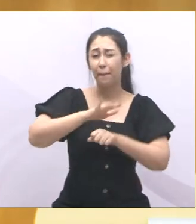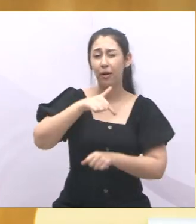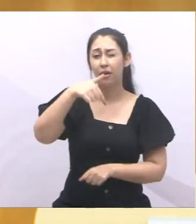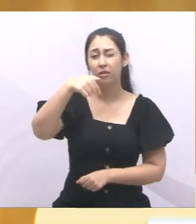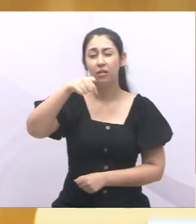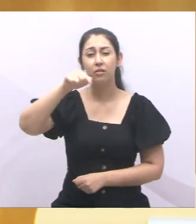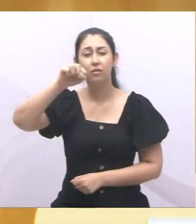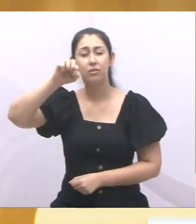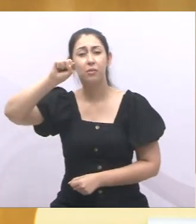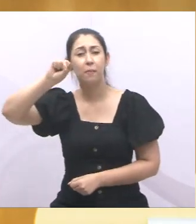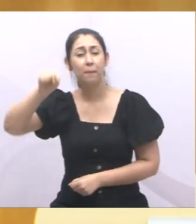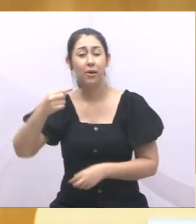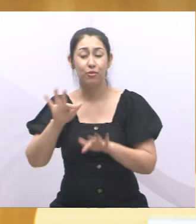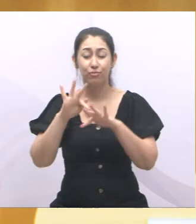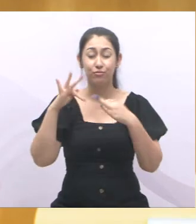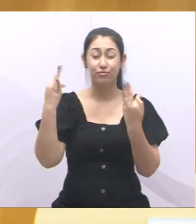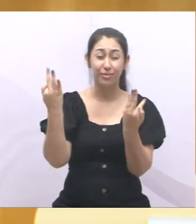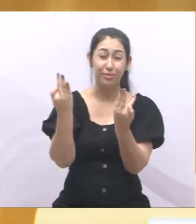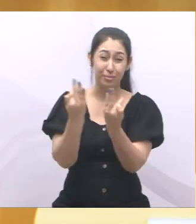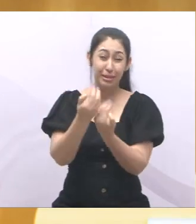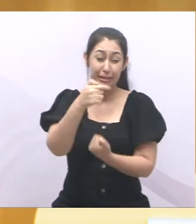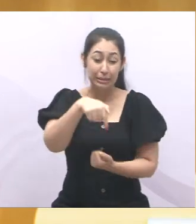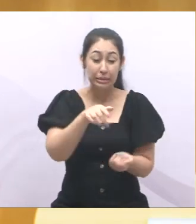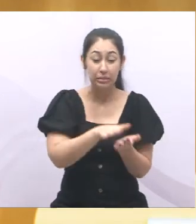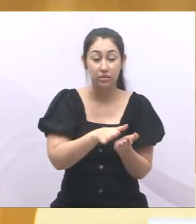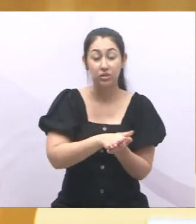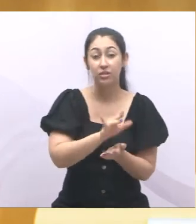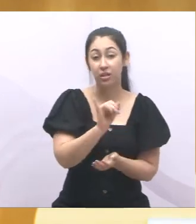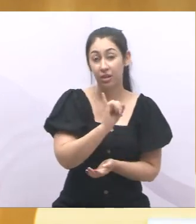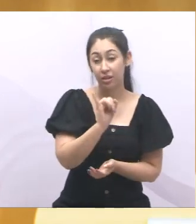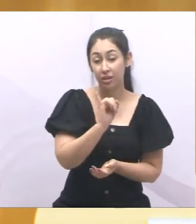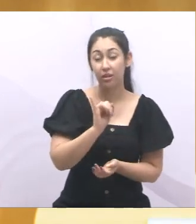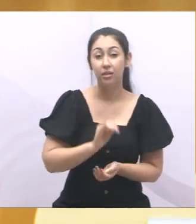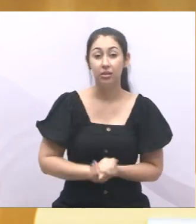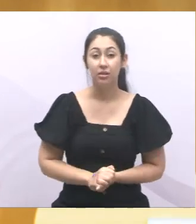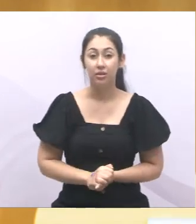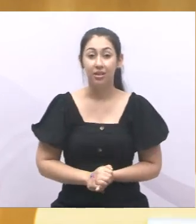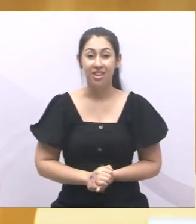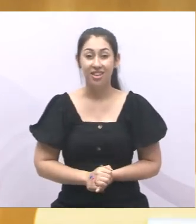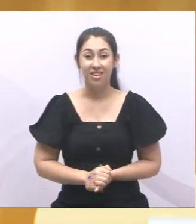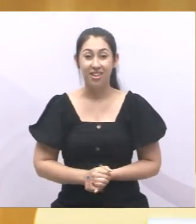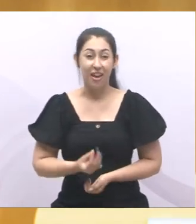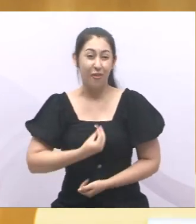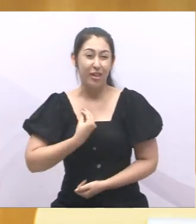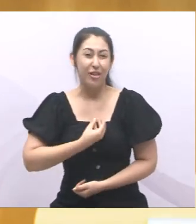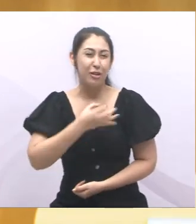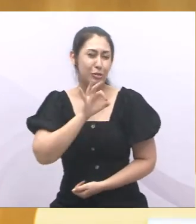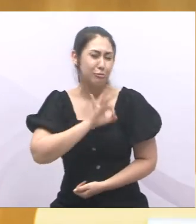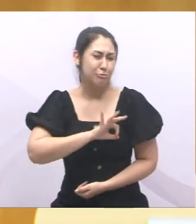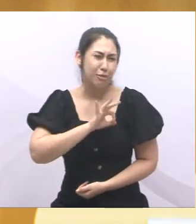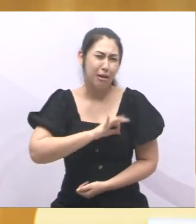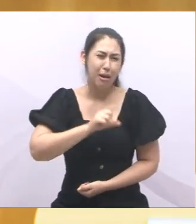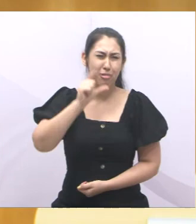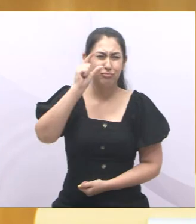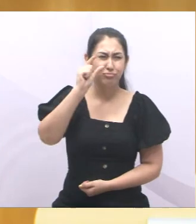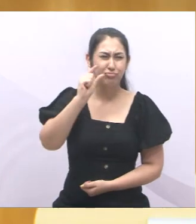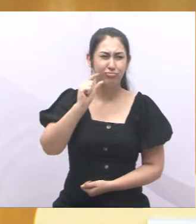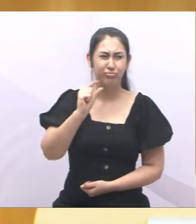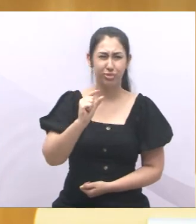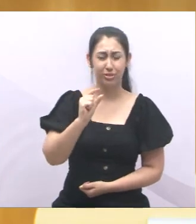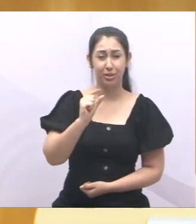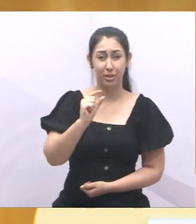famílias, cerca de 20.000 pessoas que vivem com a renda per capita inferior a